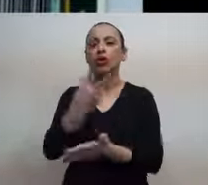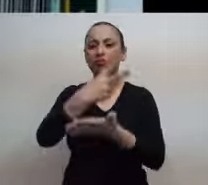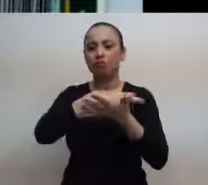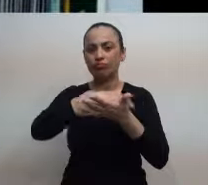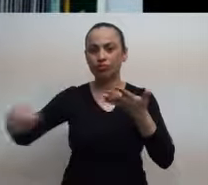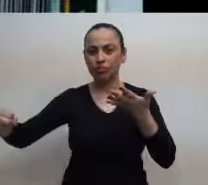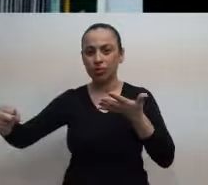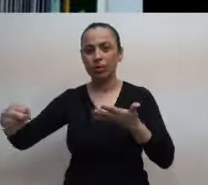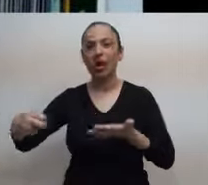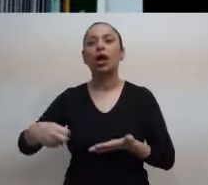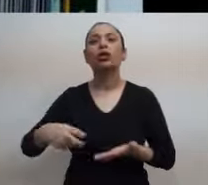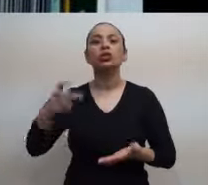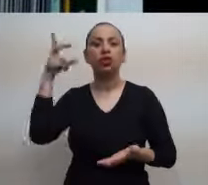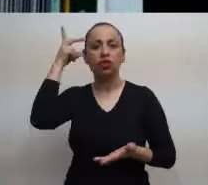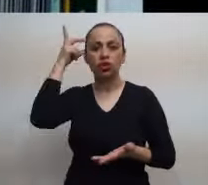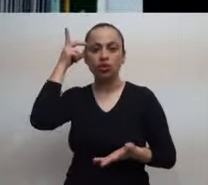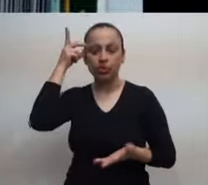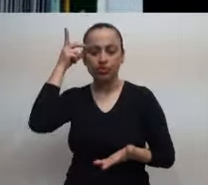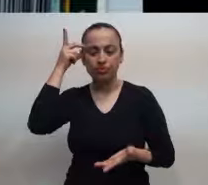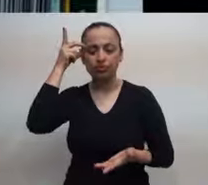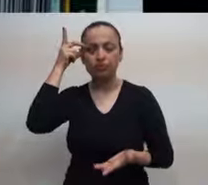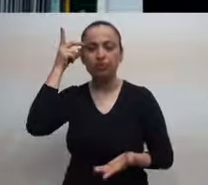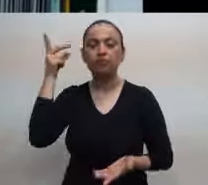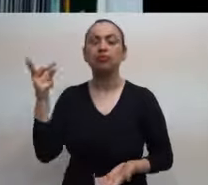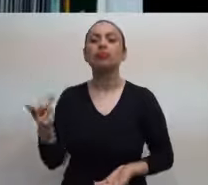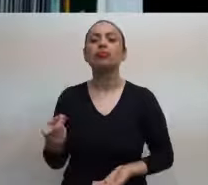impeachment de Dilma Rousseff,